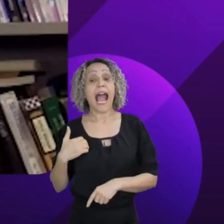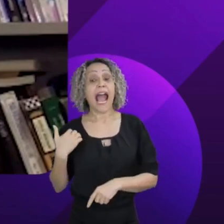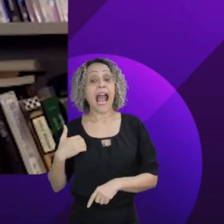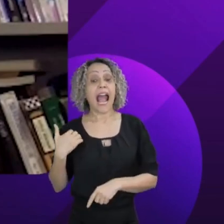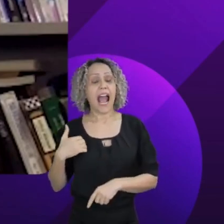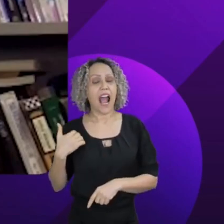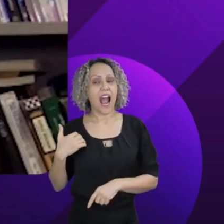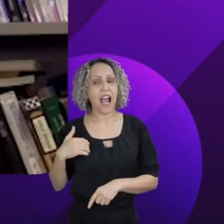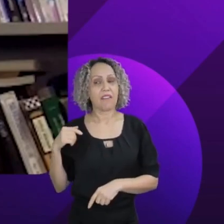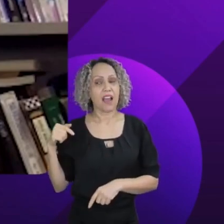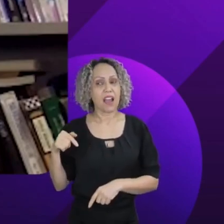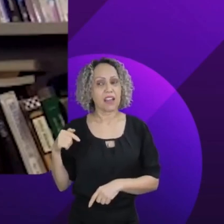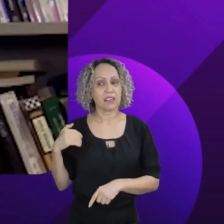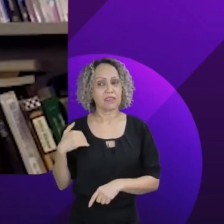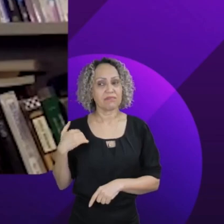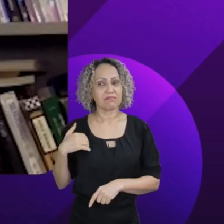é